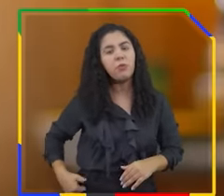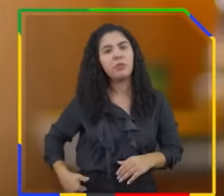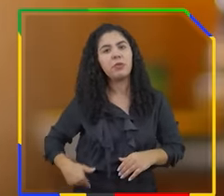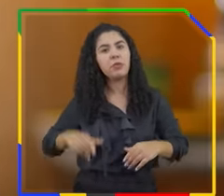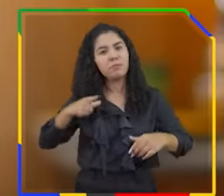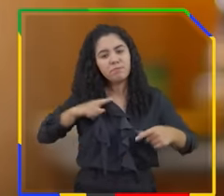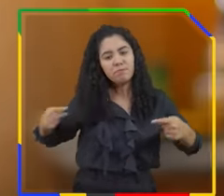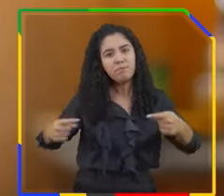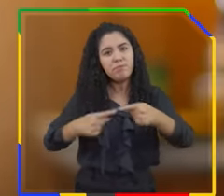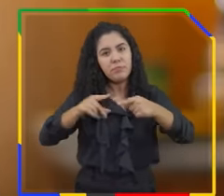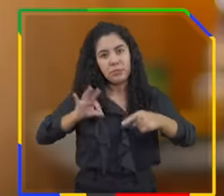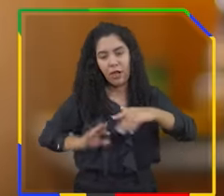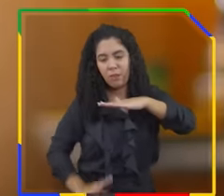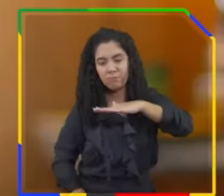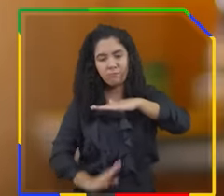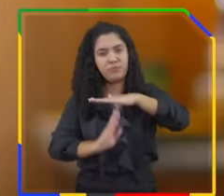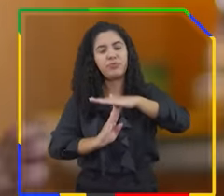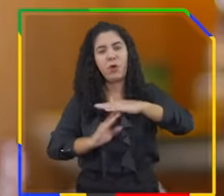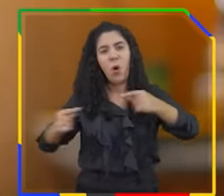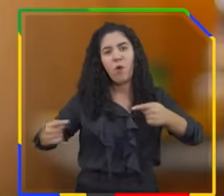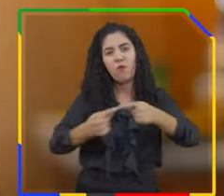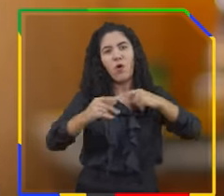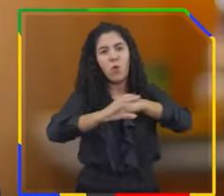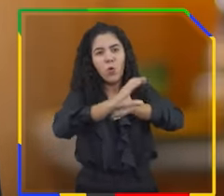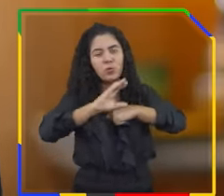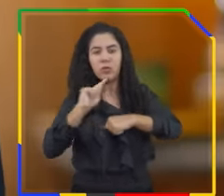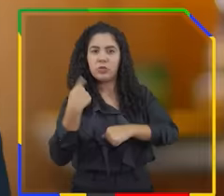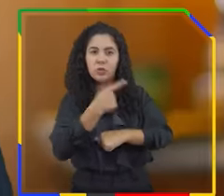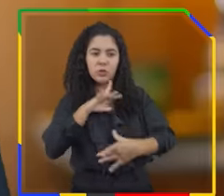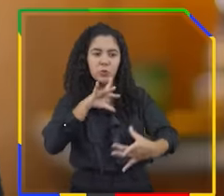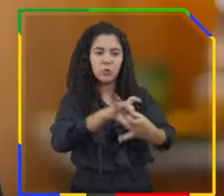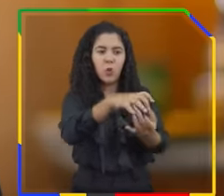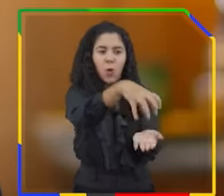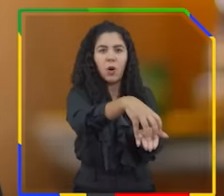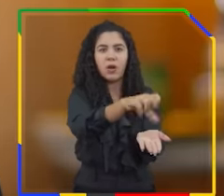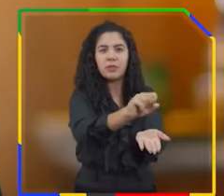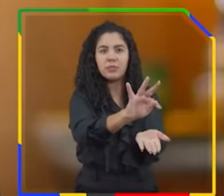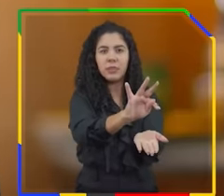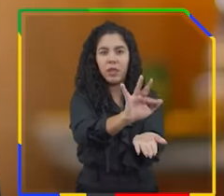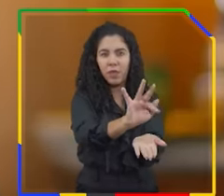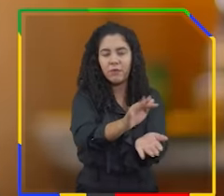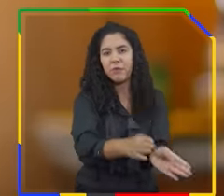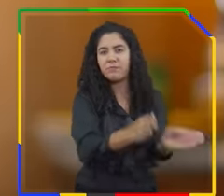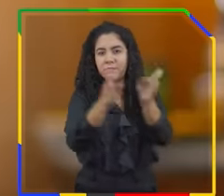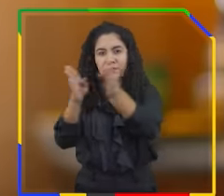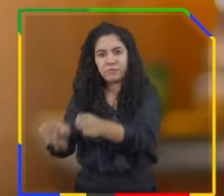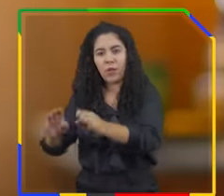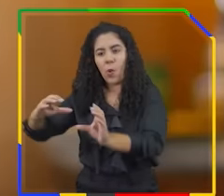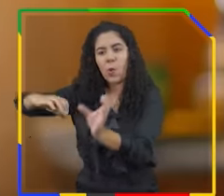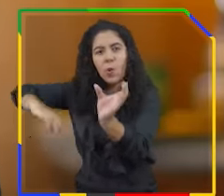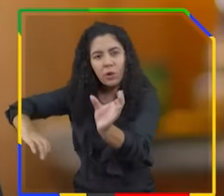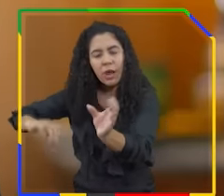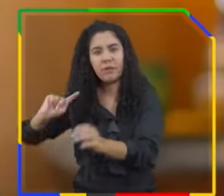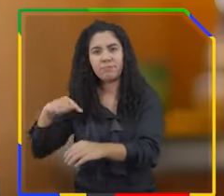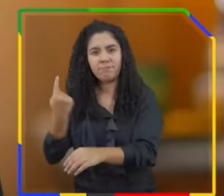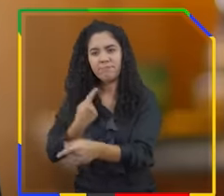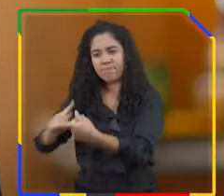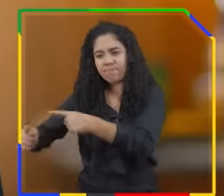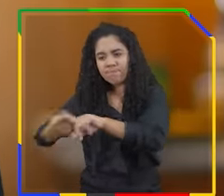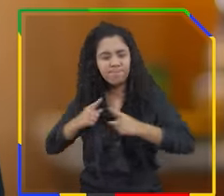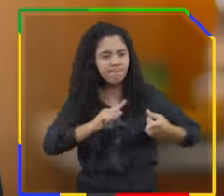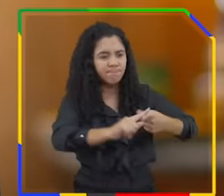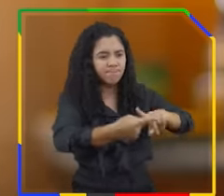teto constitucional. Juntos, com o Supremo Tribunal Federal e o Congresso Nacional, aprimoramos as regras do